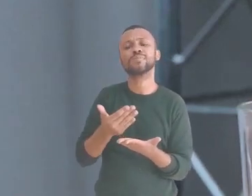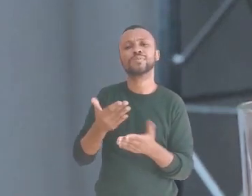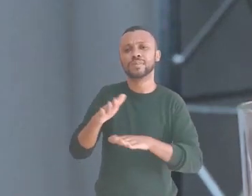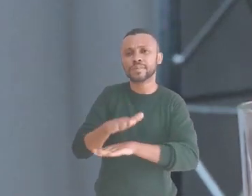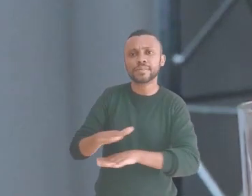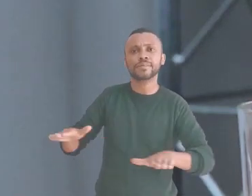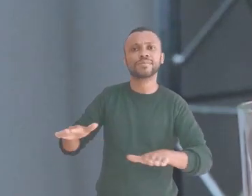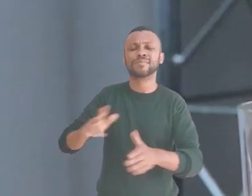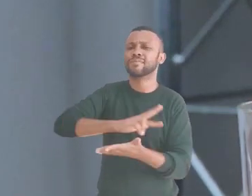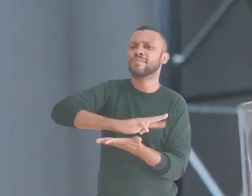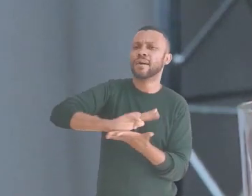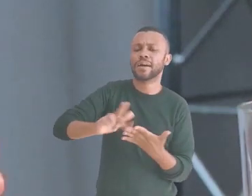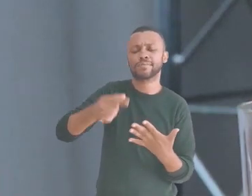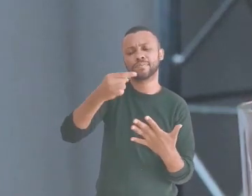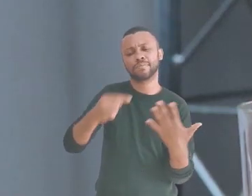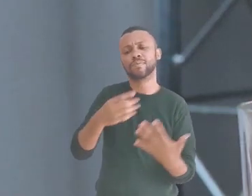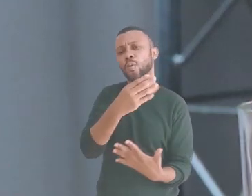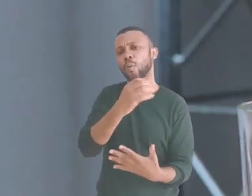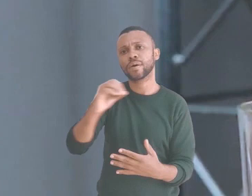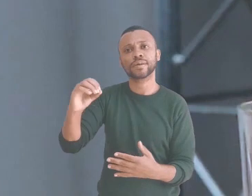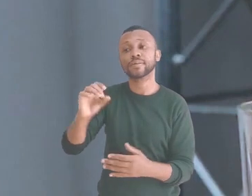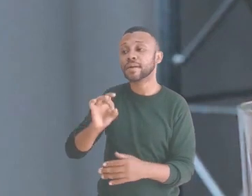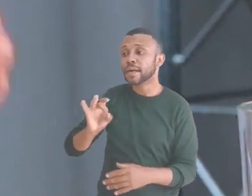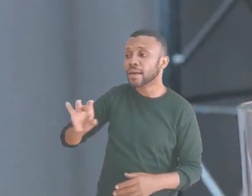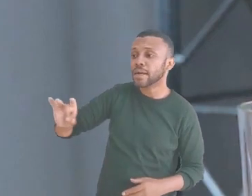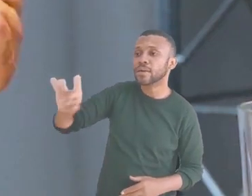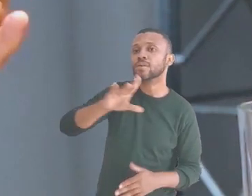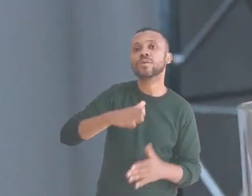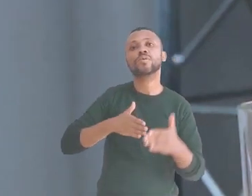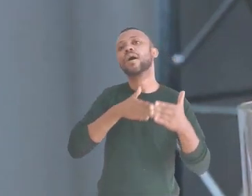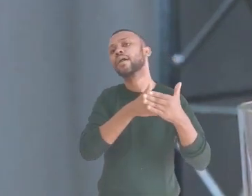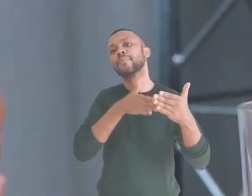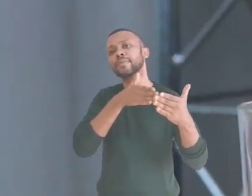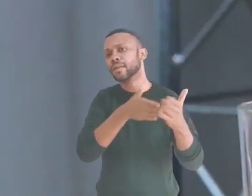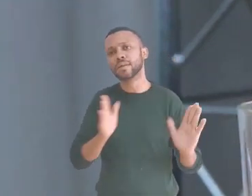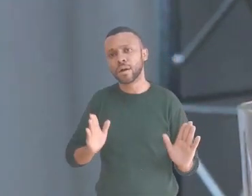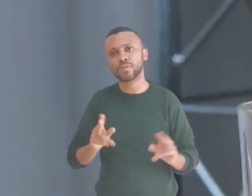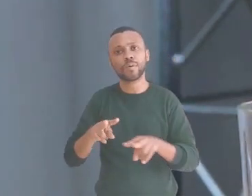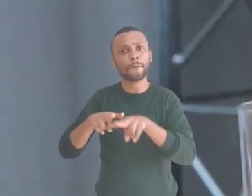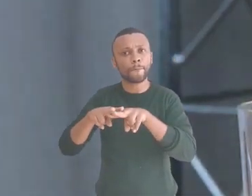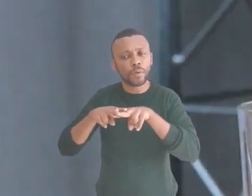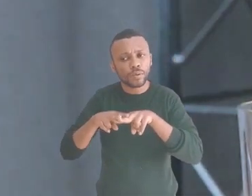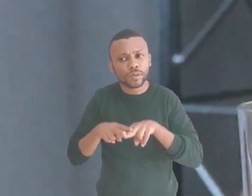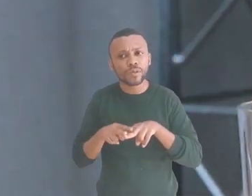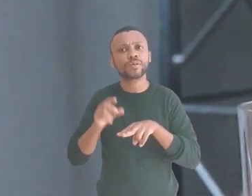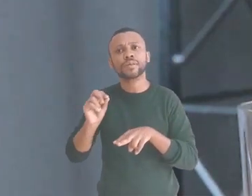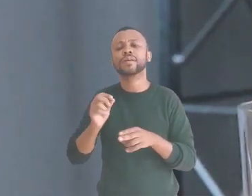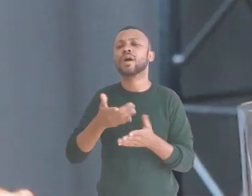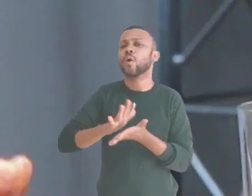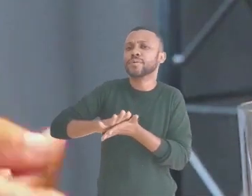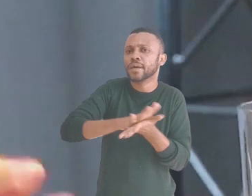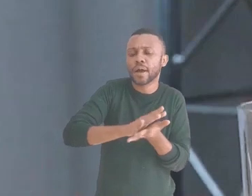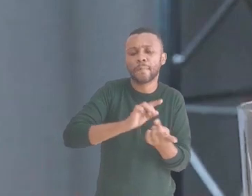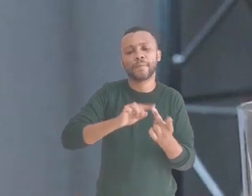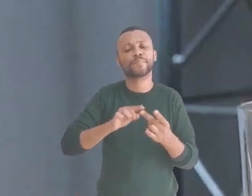de 400 tipos. Cada um com a sua limitação. E com isso, com o samba, com a natação, com